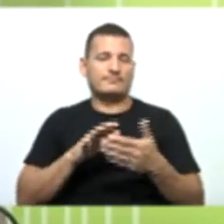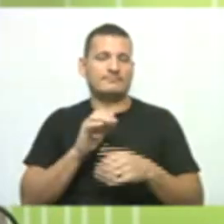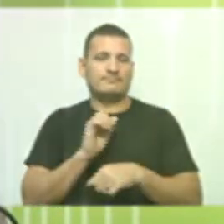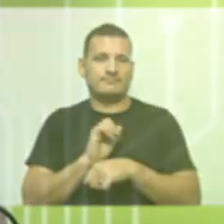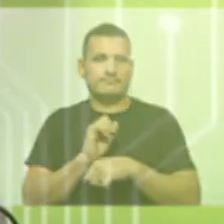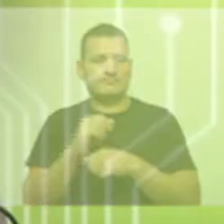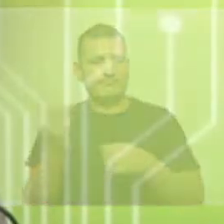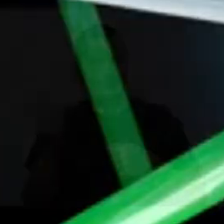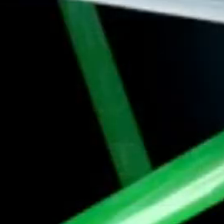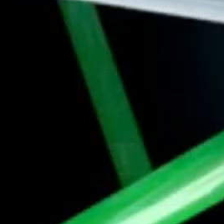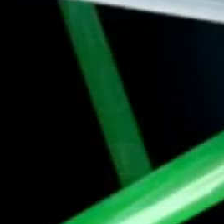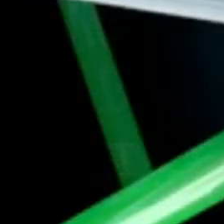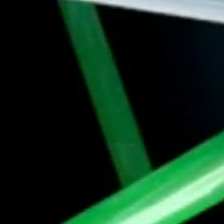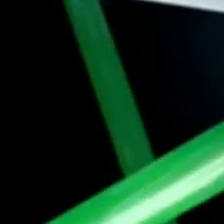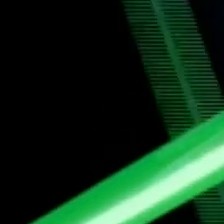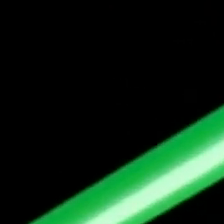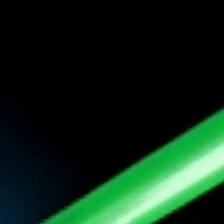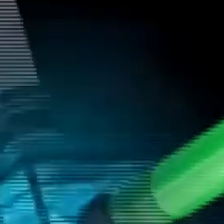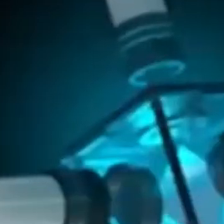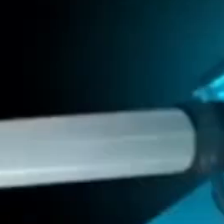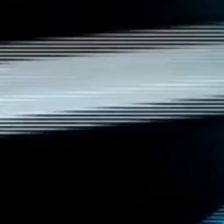pouco.